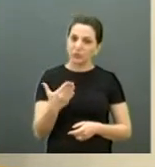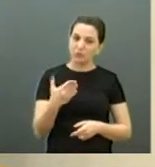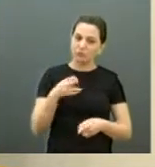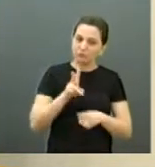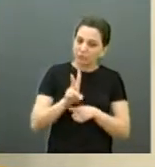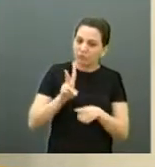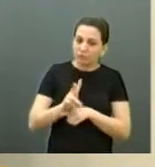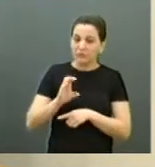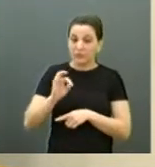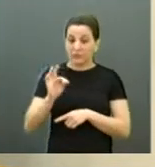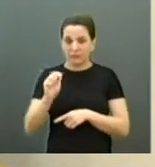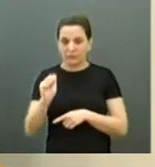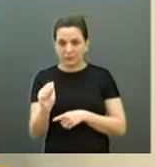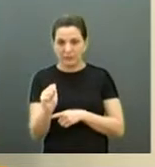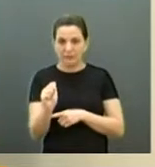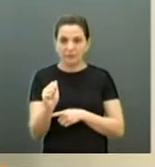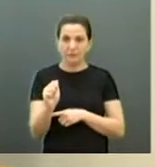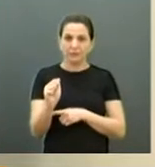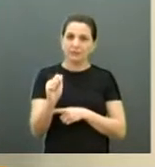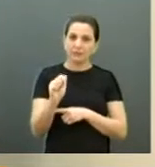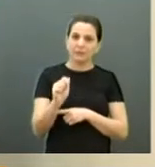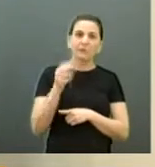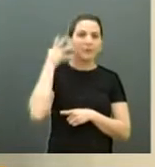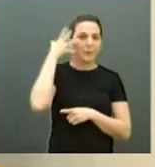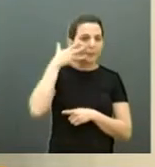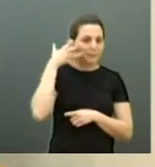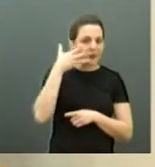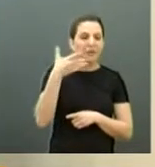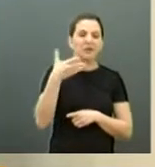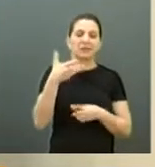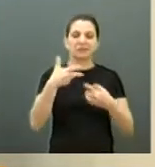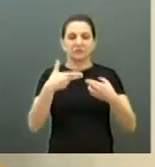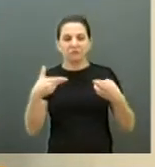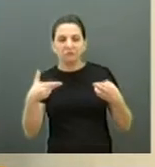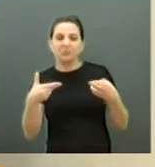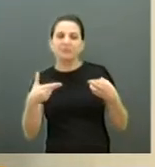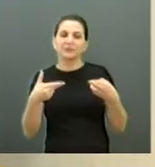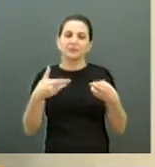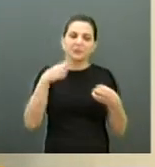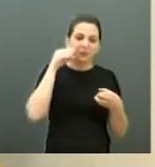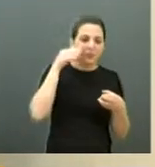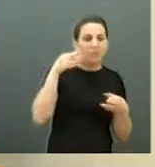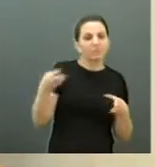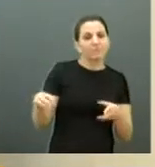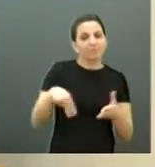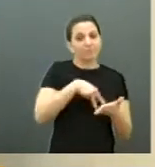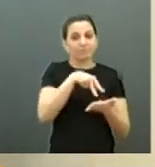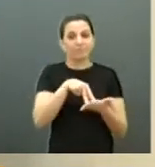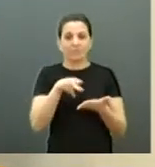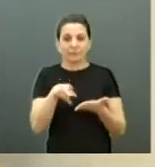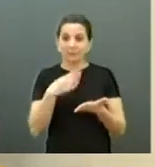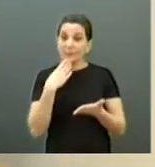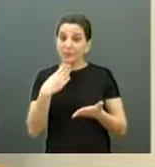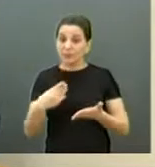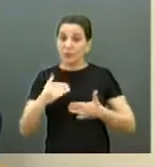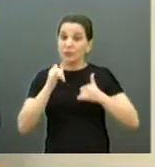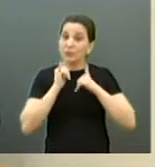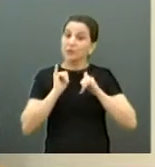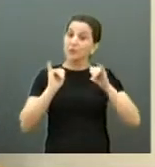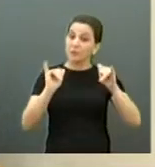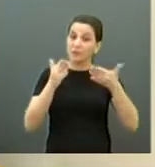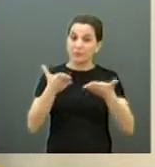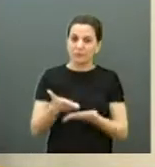na cta em relação ao depoimento que um servidor trouxe aqui nós havíamos feito um pedido de informações